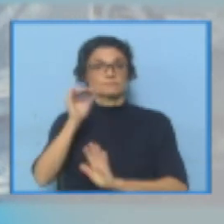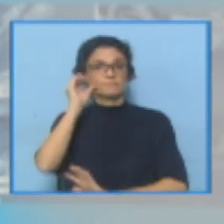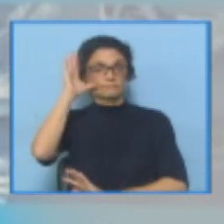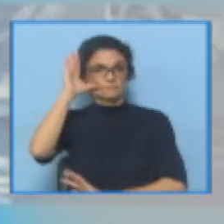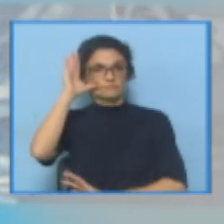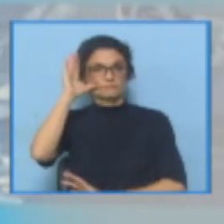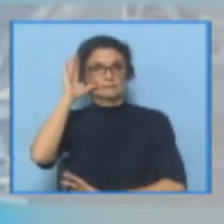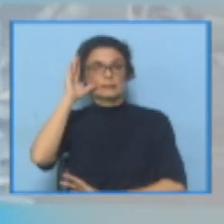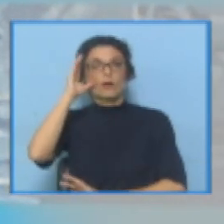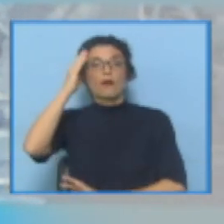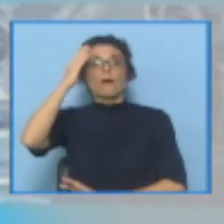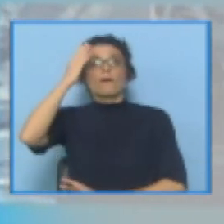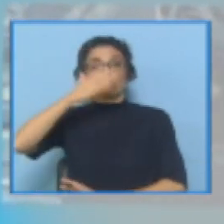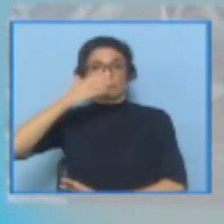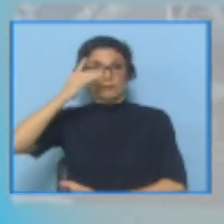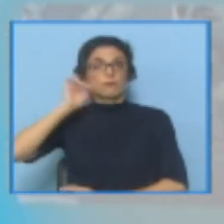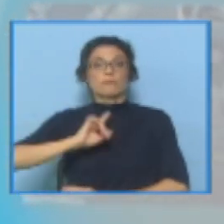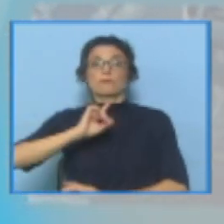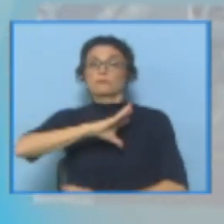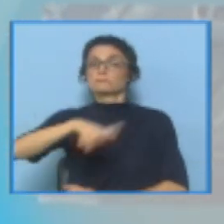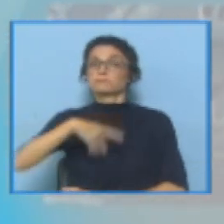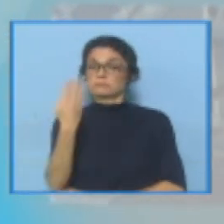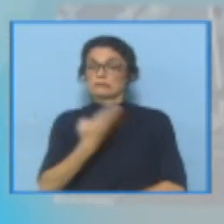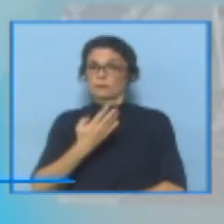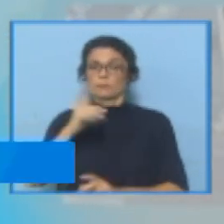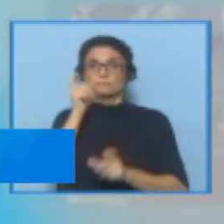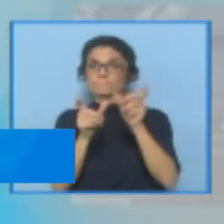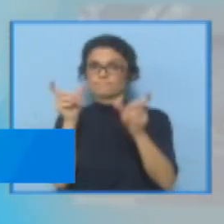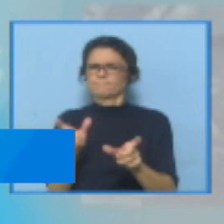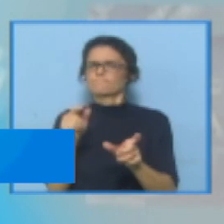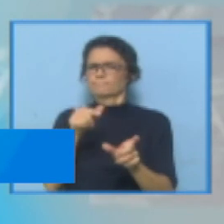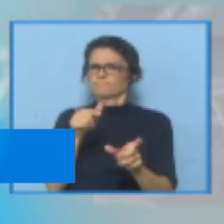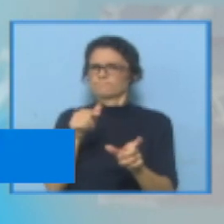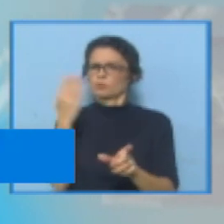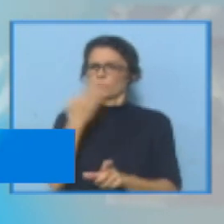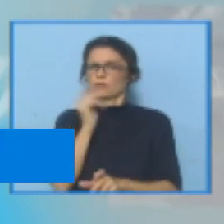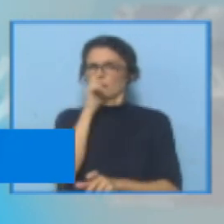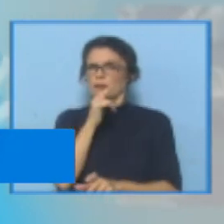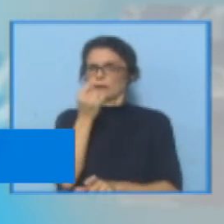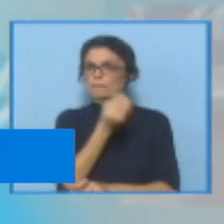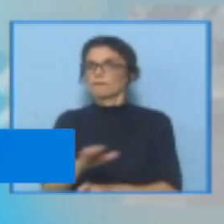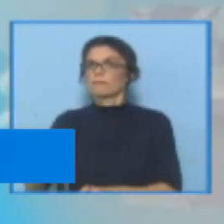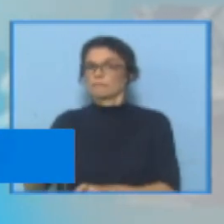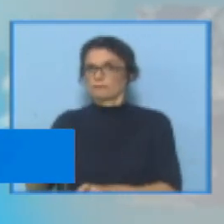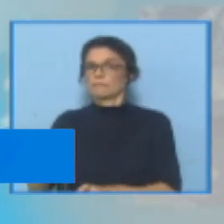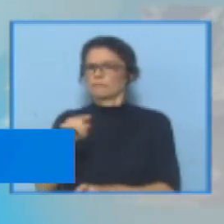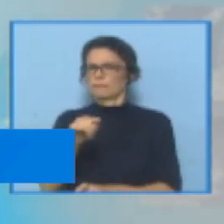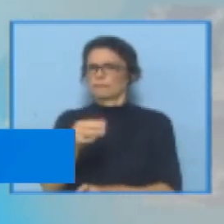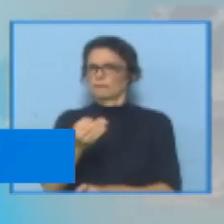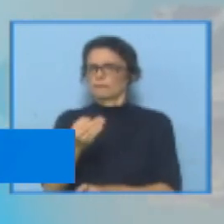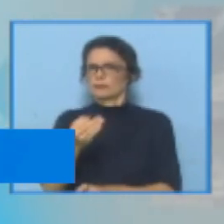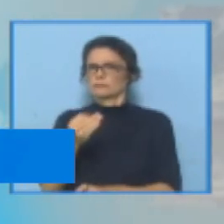Olá, muito boa tarde. No Dia Mundial dos Direitos Humanos queremos falar dos direitos das crianças. E a propósito de uma